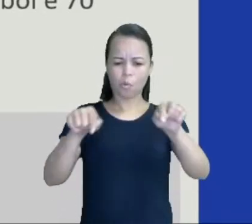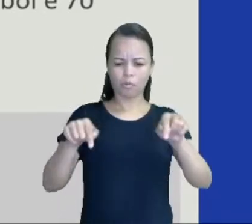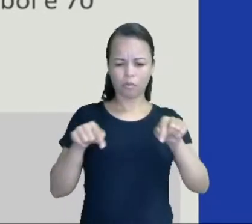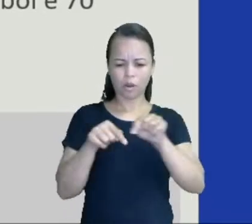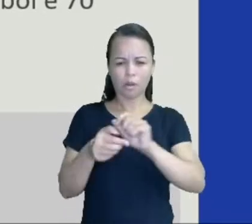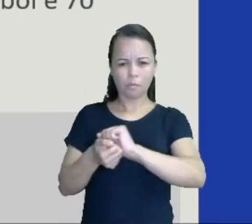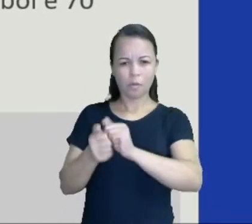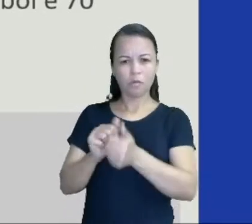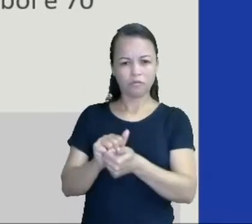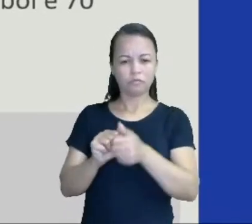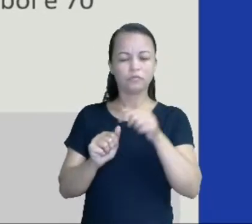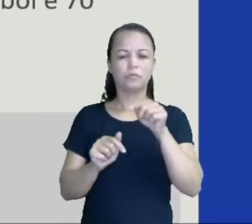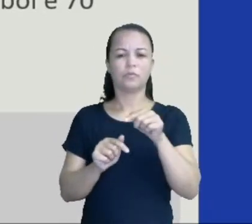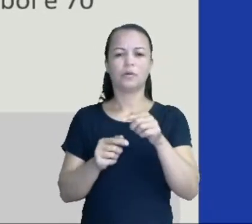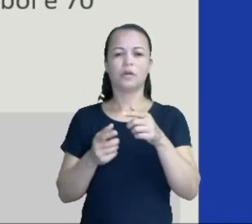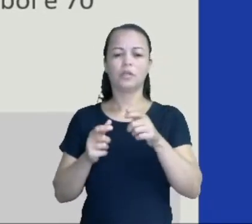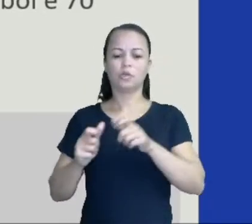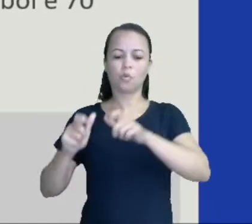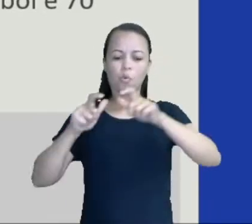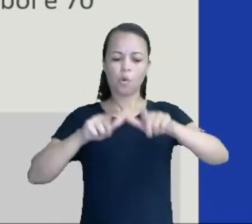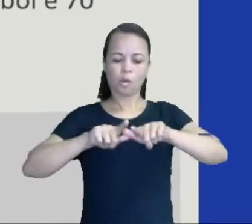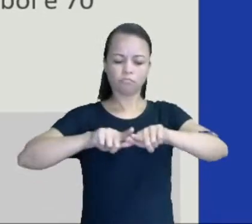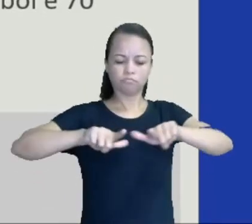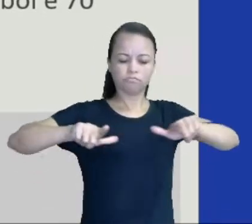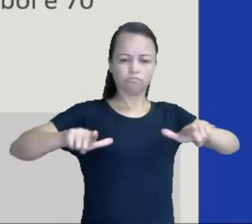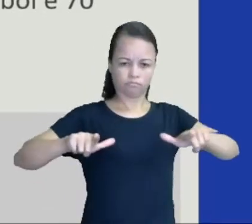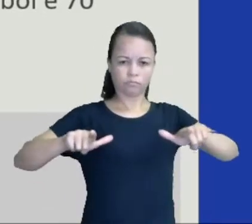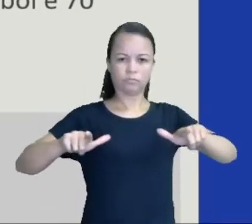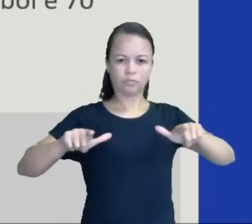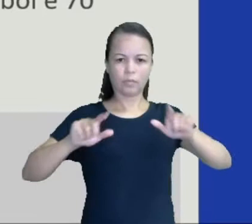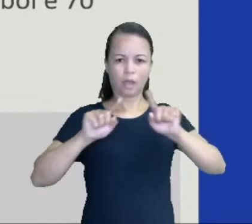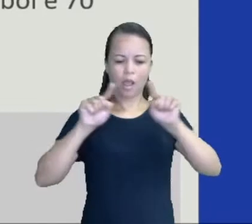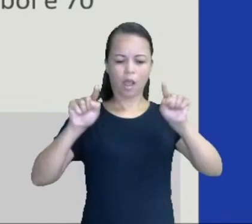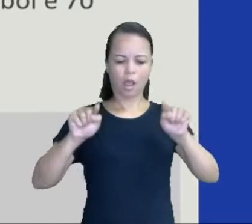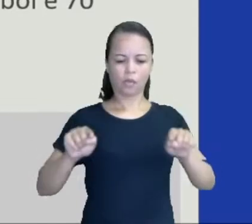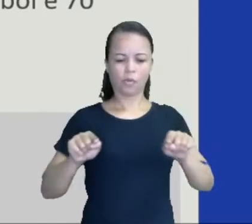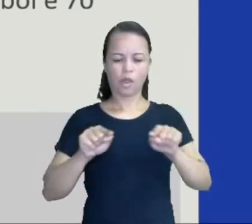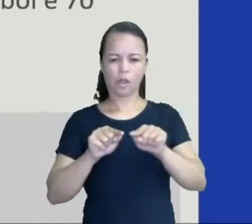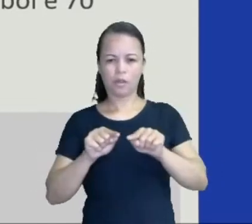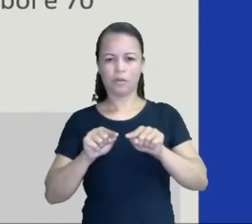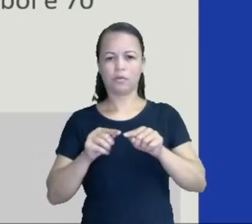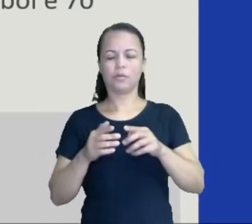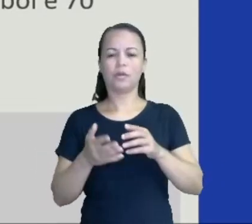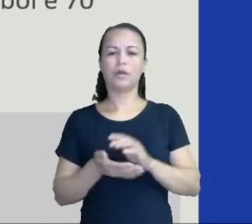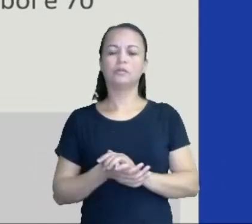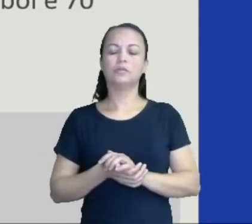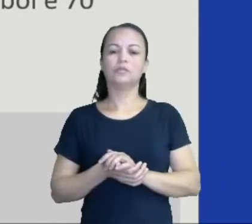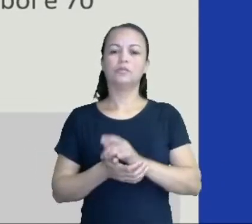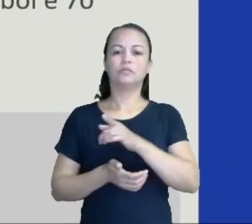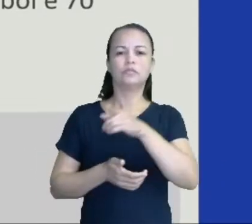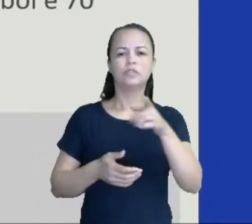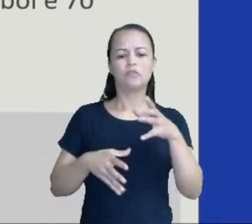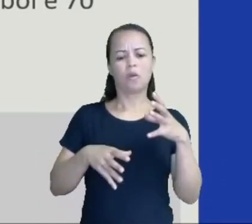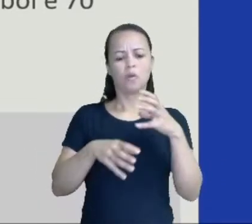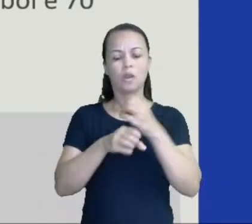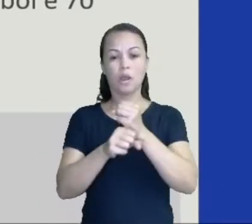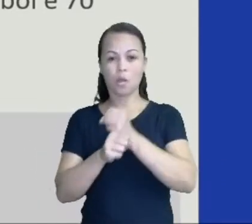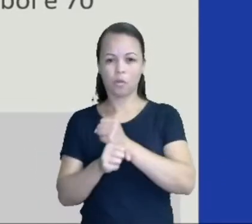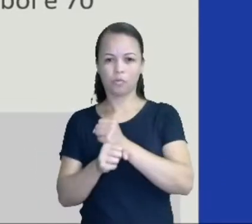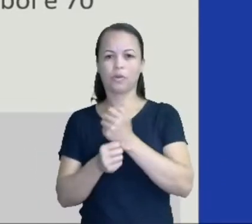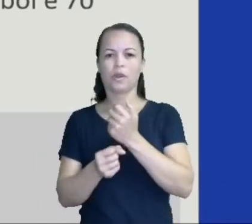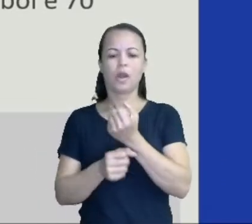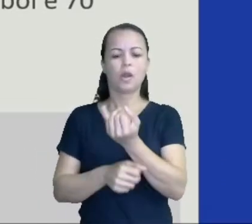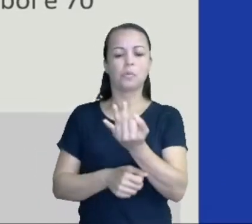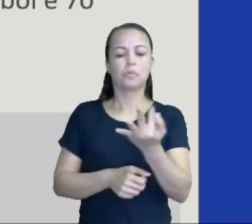e colocar em uma malha quadriculada, né, você vai calcular a